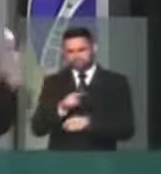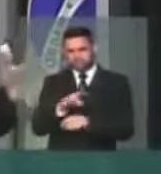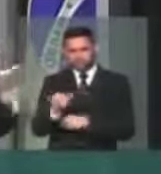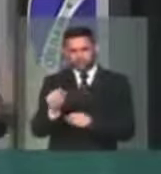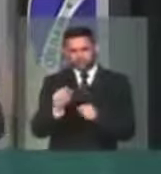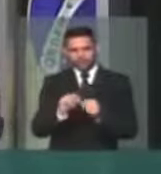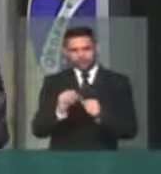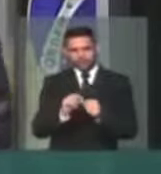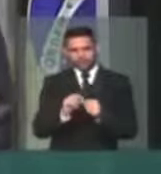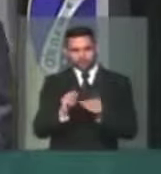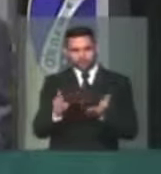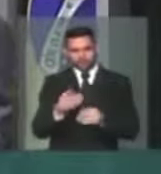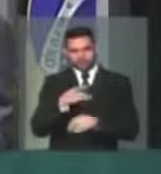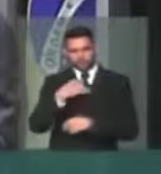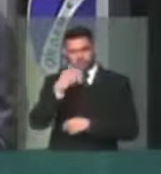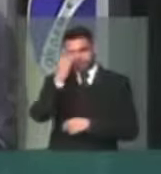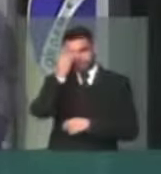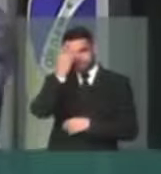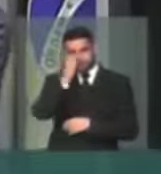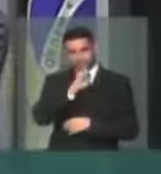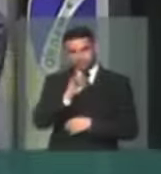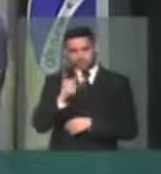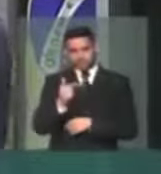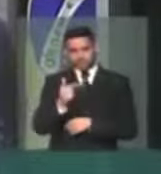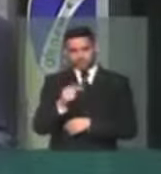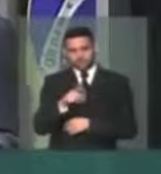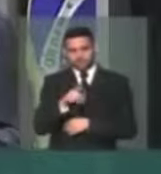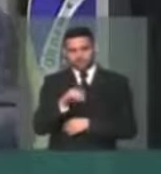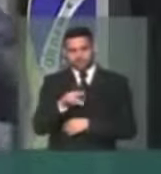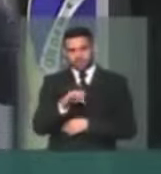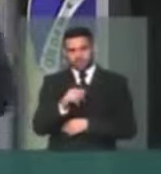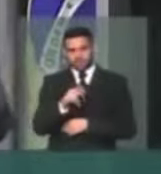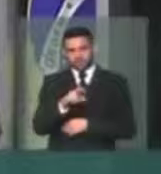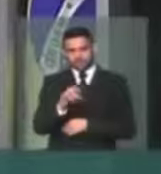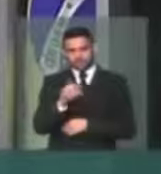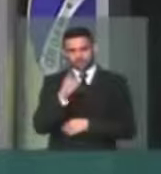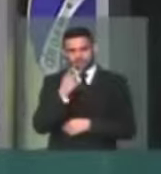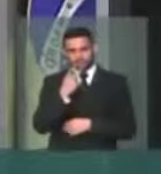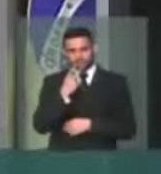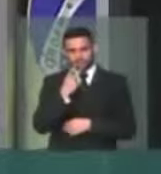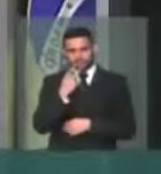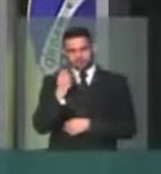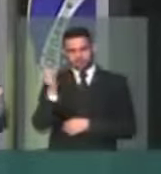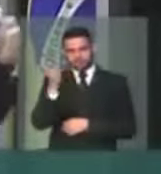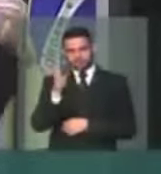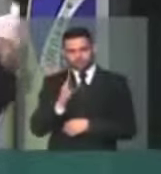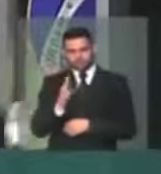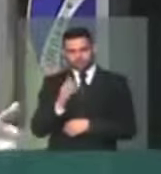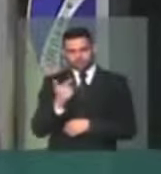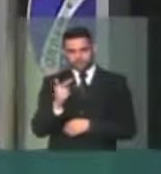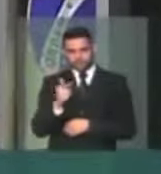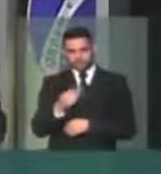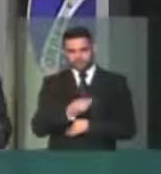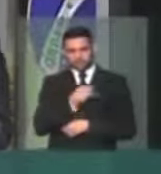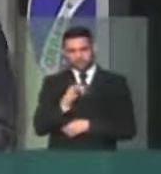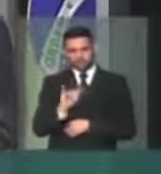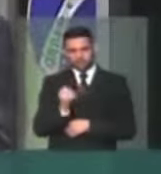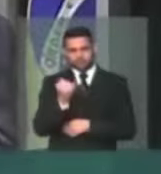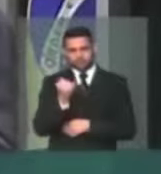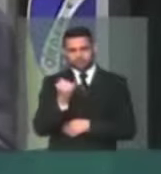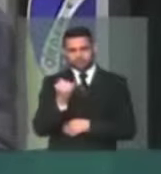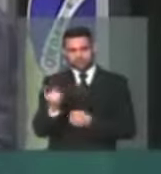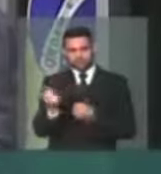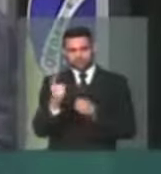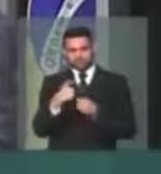Vaccari faça uma reflexão: se numa delação premiada falando para o Brasil, se não haverá oportunidade